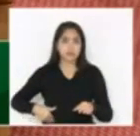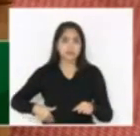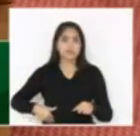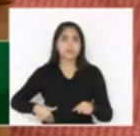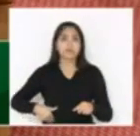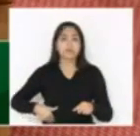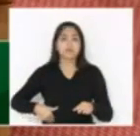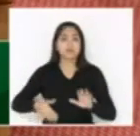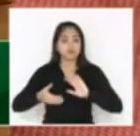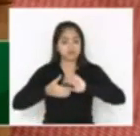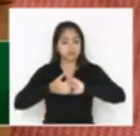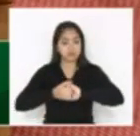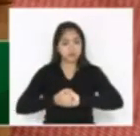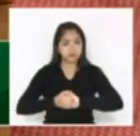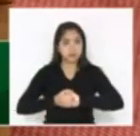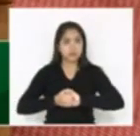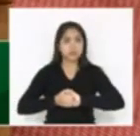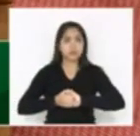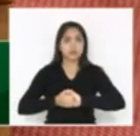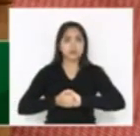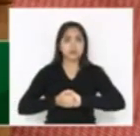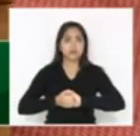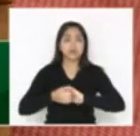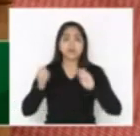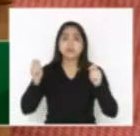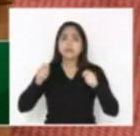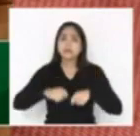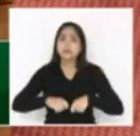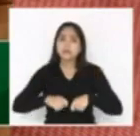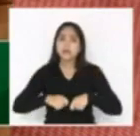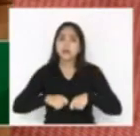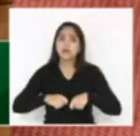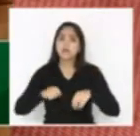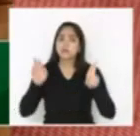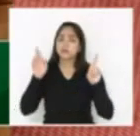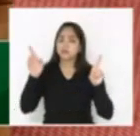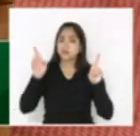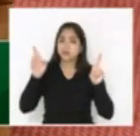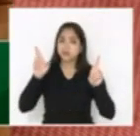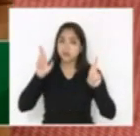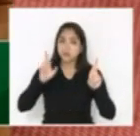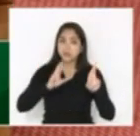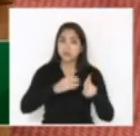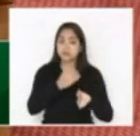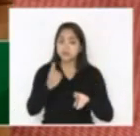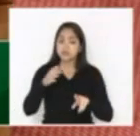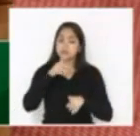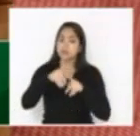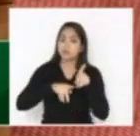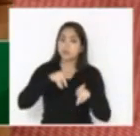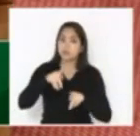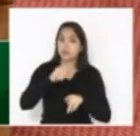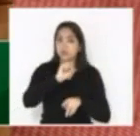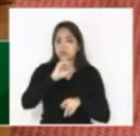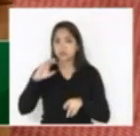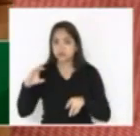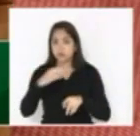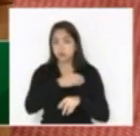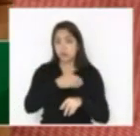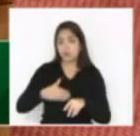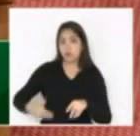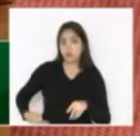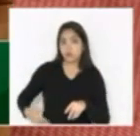que dava e deu esperança ao povo de Santa Catarina, um governo que ganhou